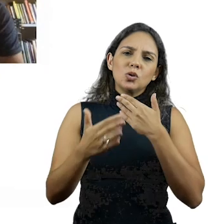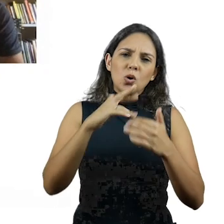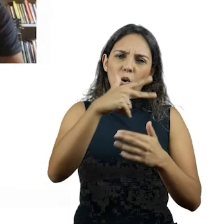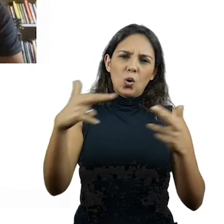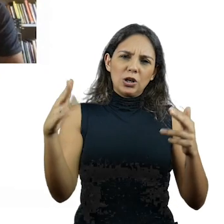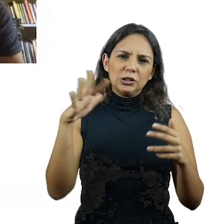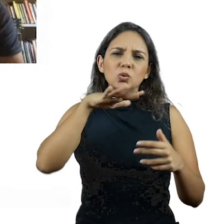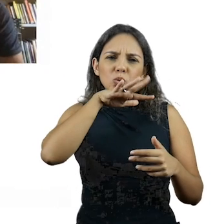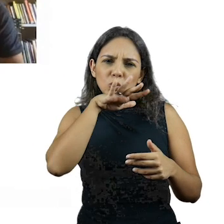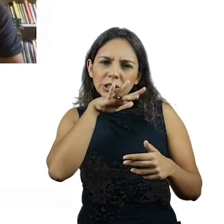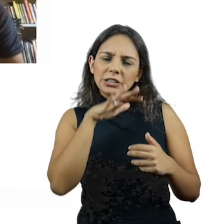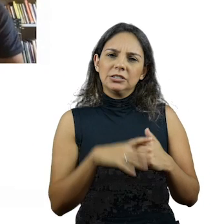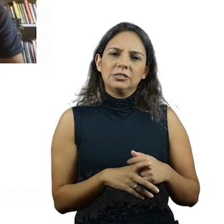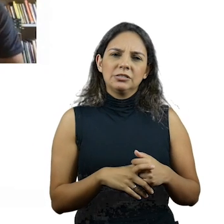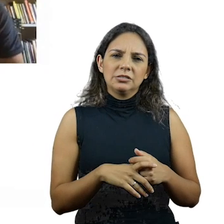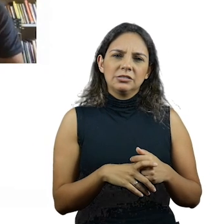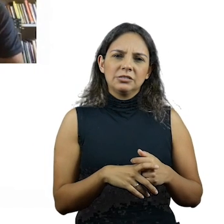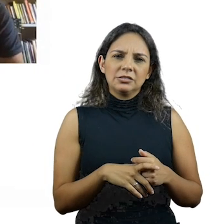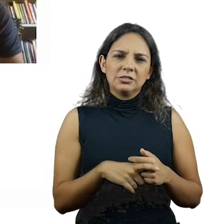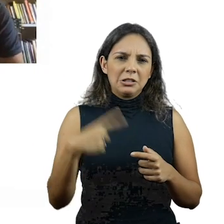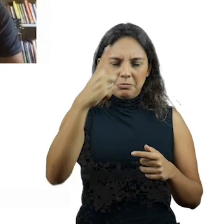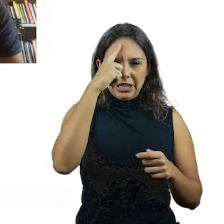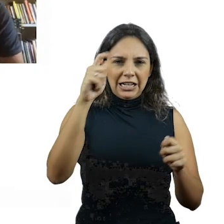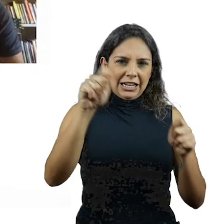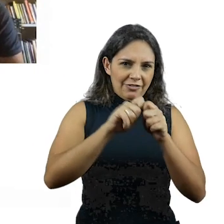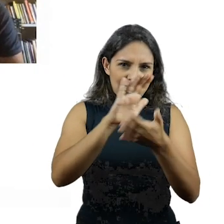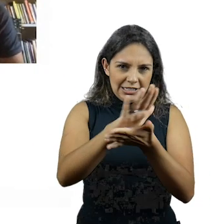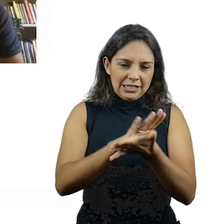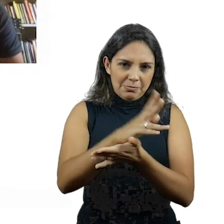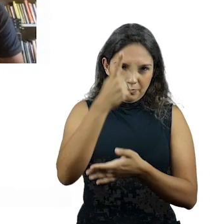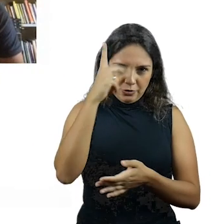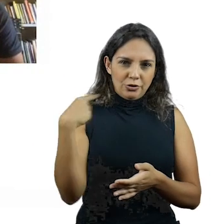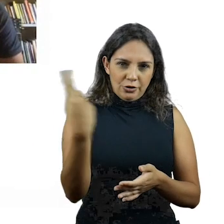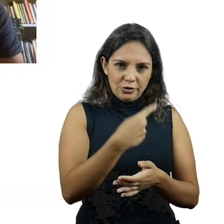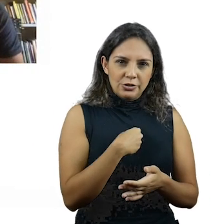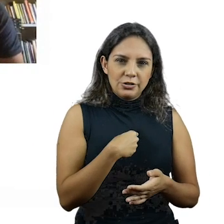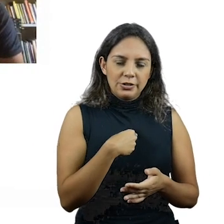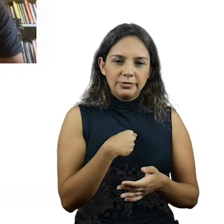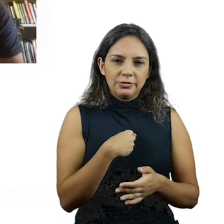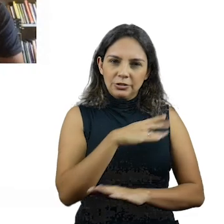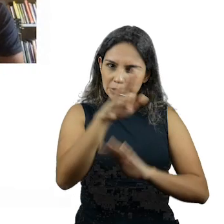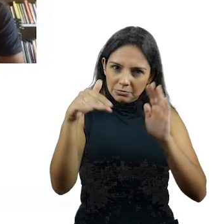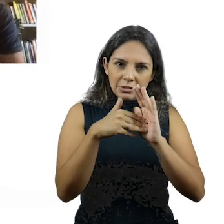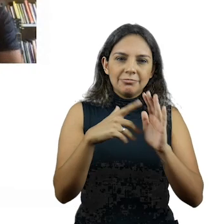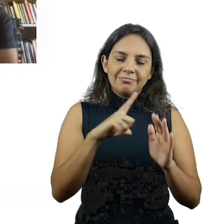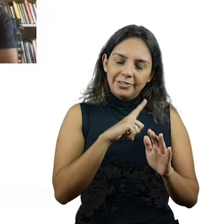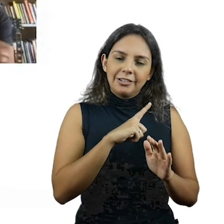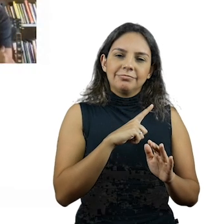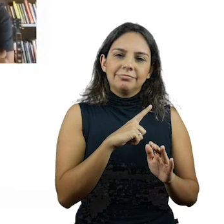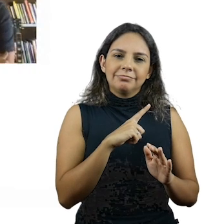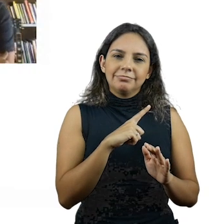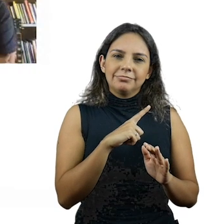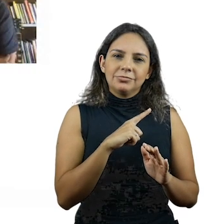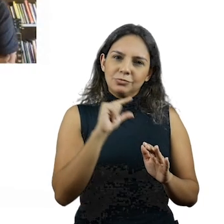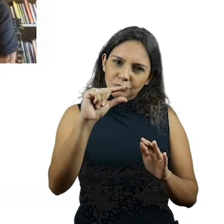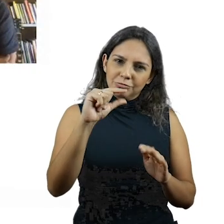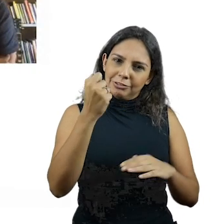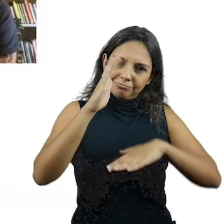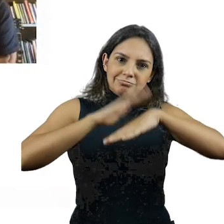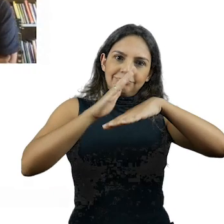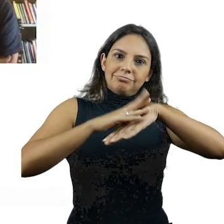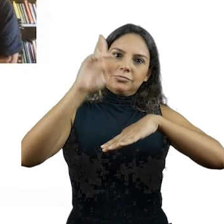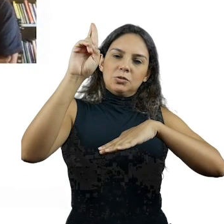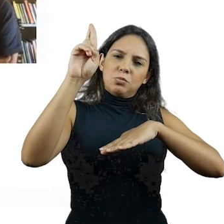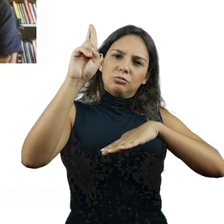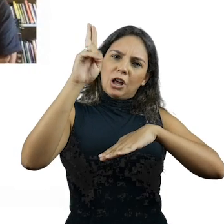de governo, porque a gente já viu que ninguém vai fazer nada por nós mesmos. Então acho assim, que todo mundo tinha que ter um pouco de atitude, né,